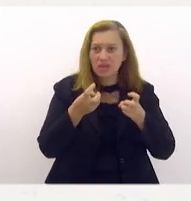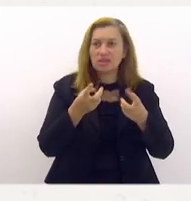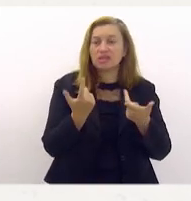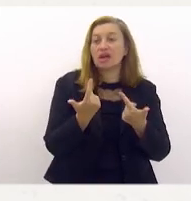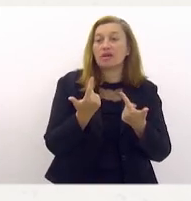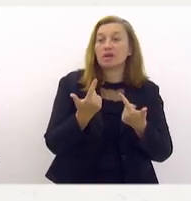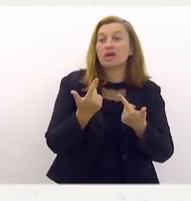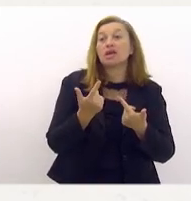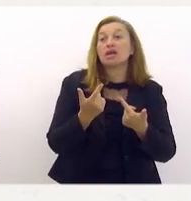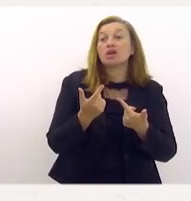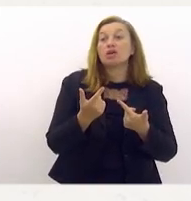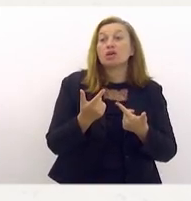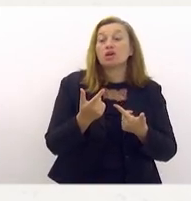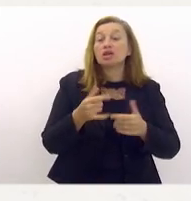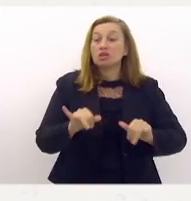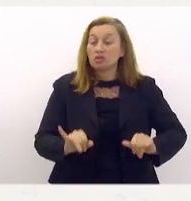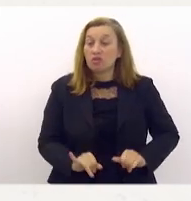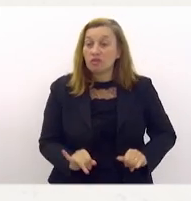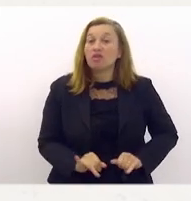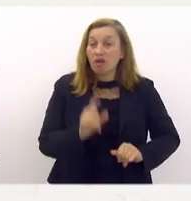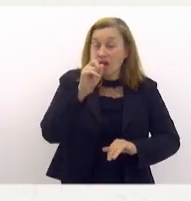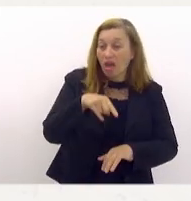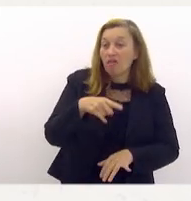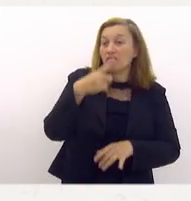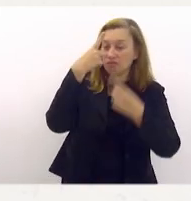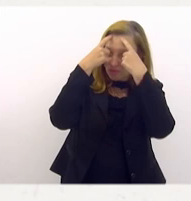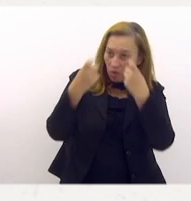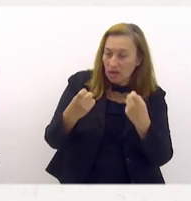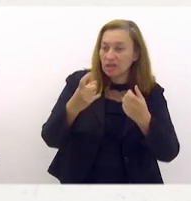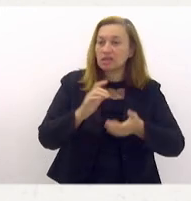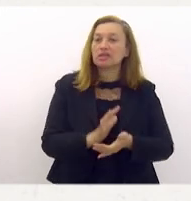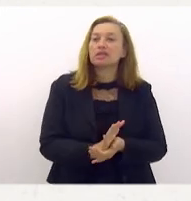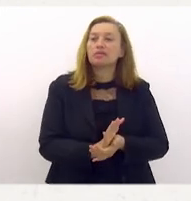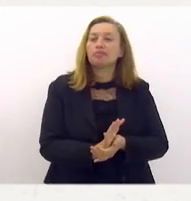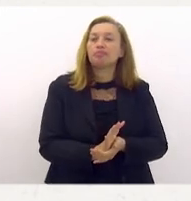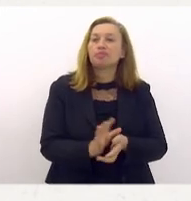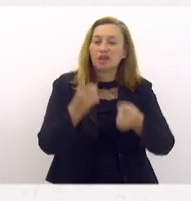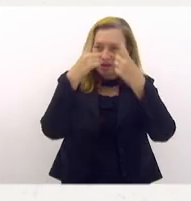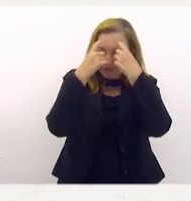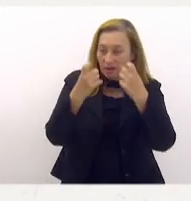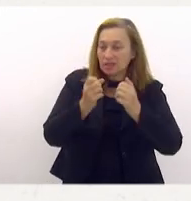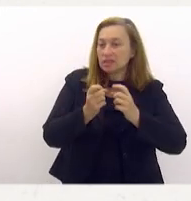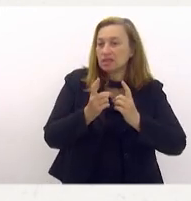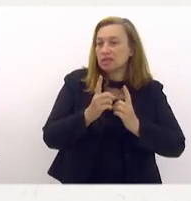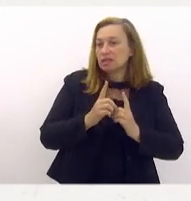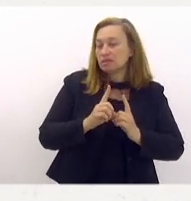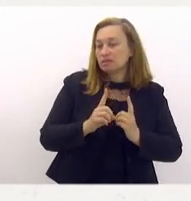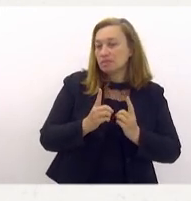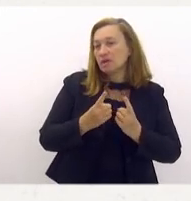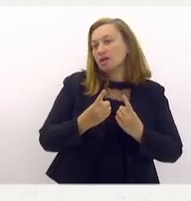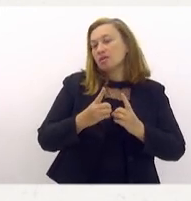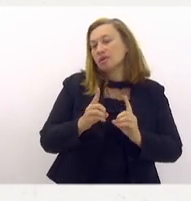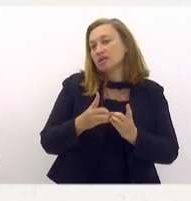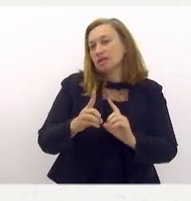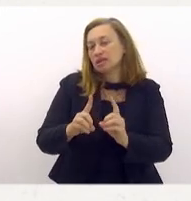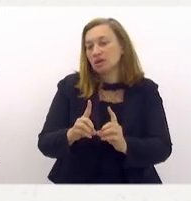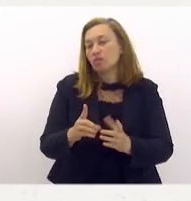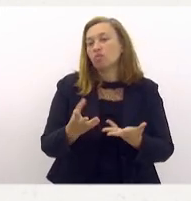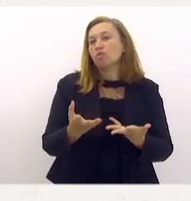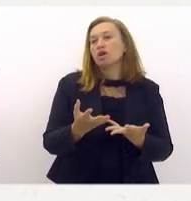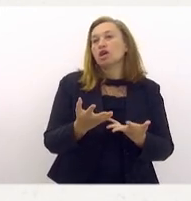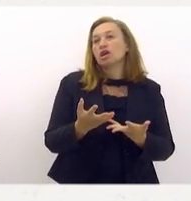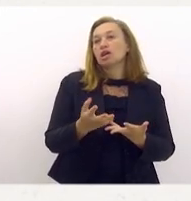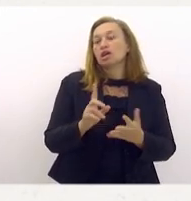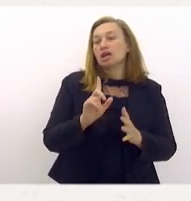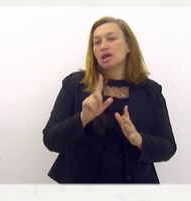de violência. E um exemplo disso é a violência de perseguição, que é o que a gente chama de stalking, né? Que é